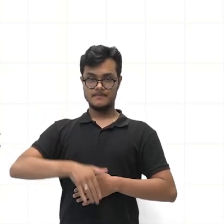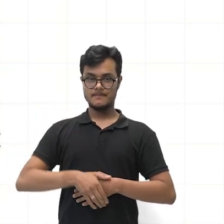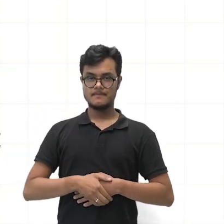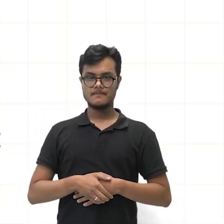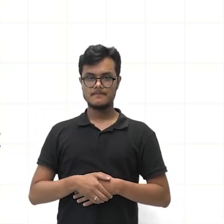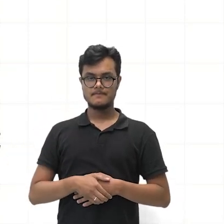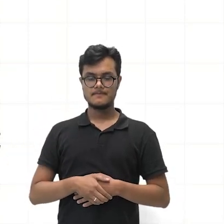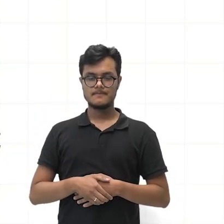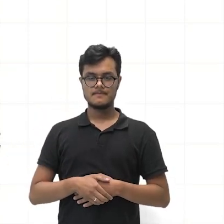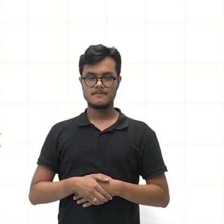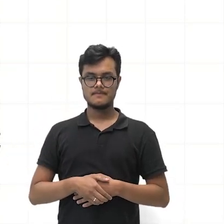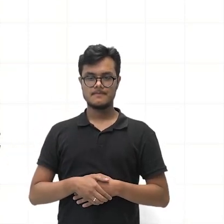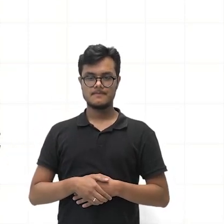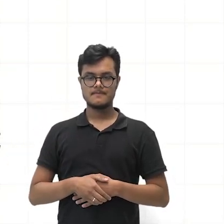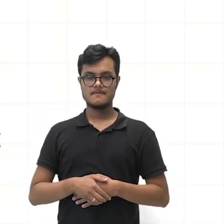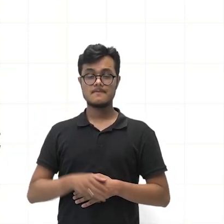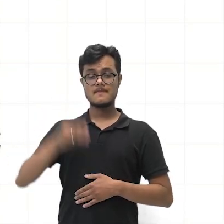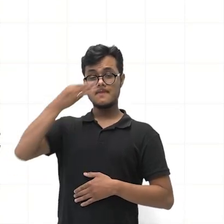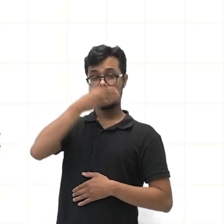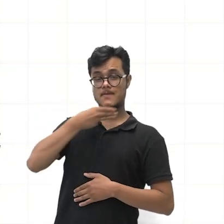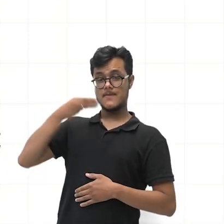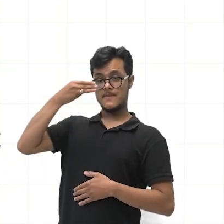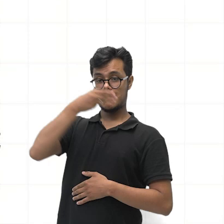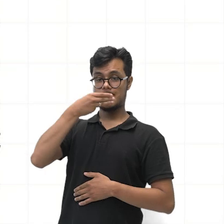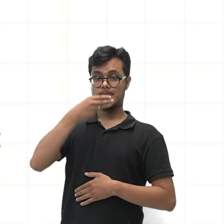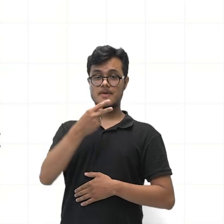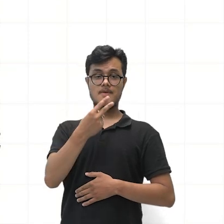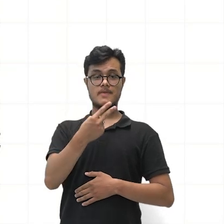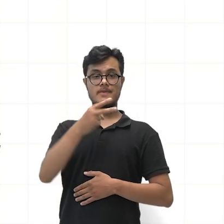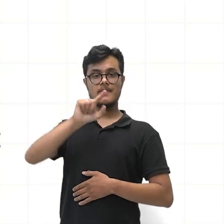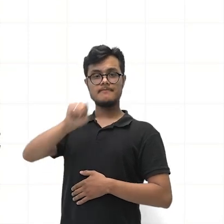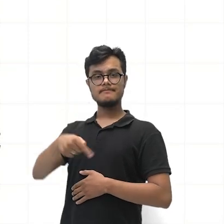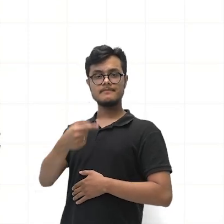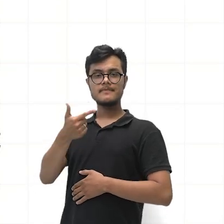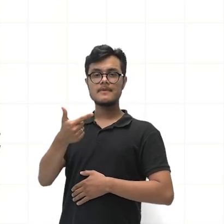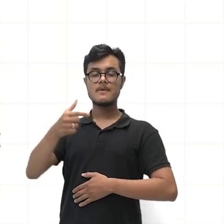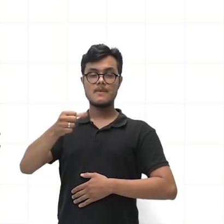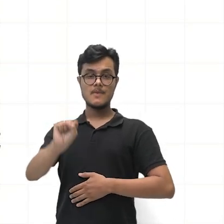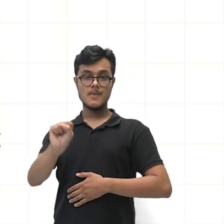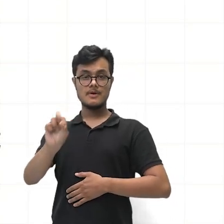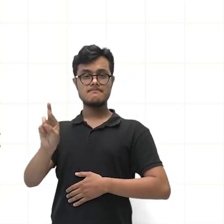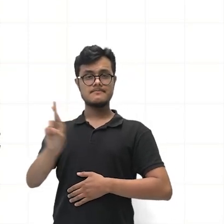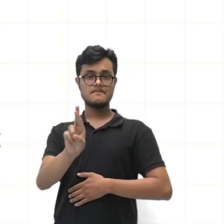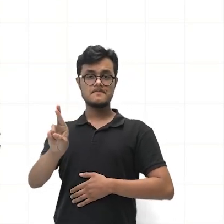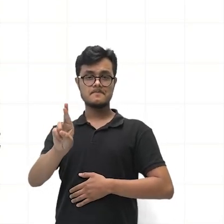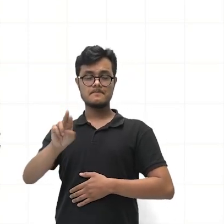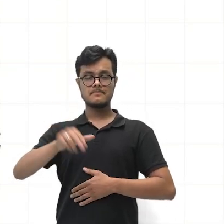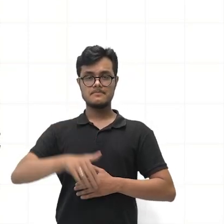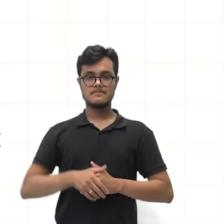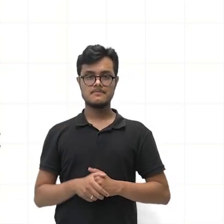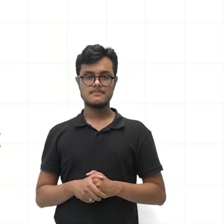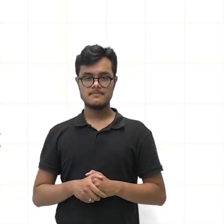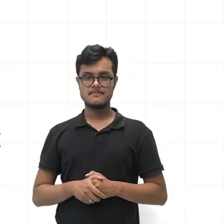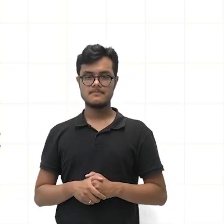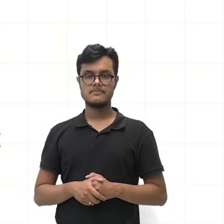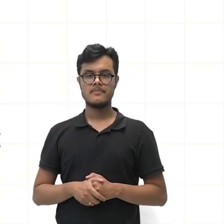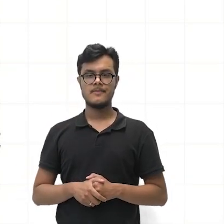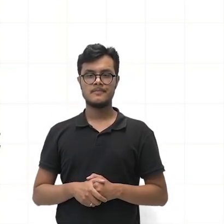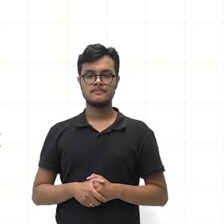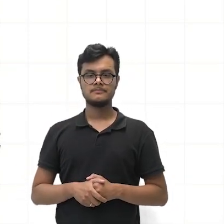9,87. E o açúcar, R$ 2,28, né? R$ 2,28 de